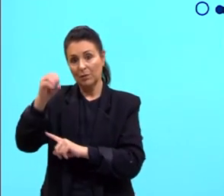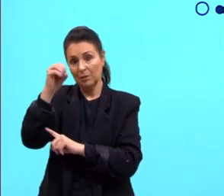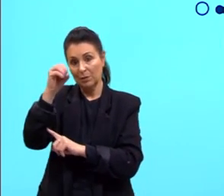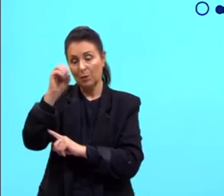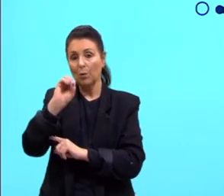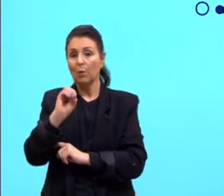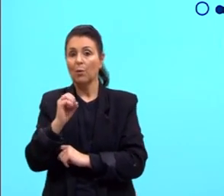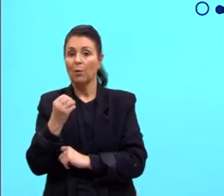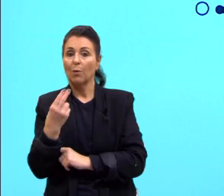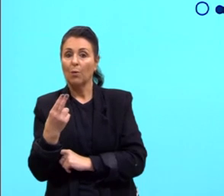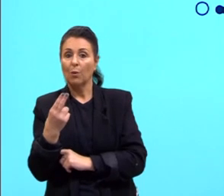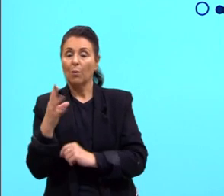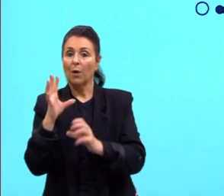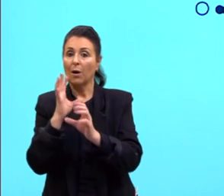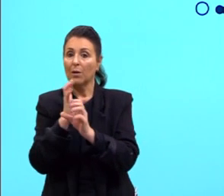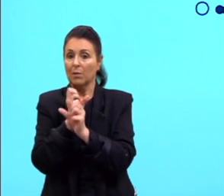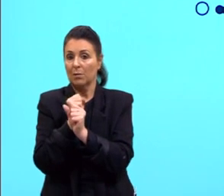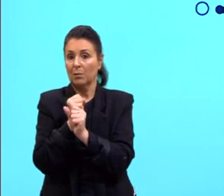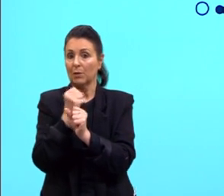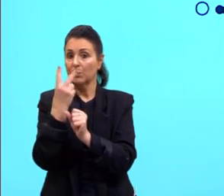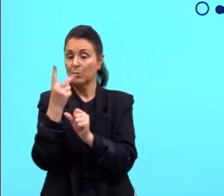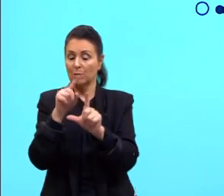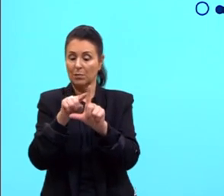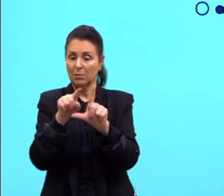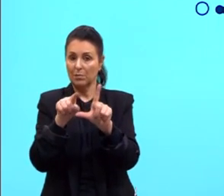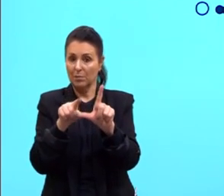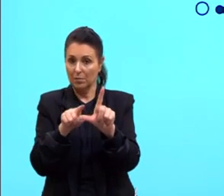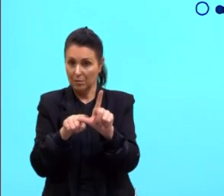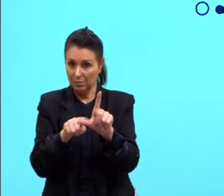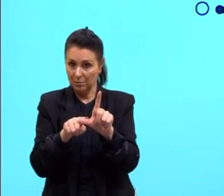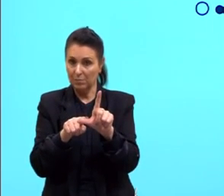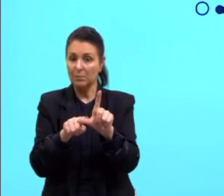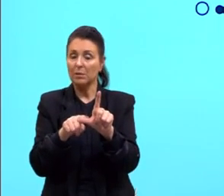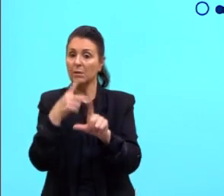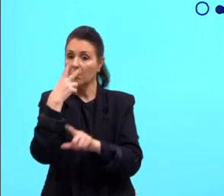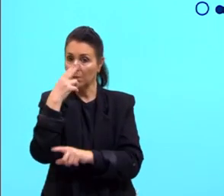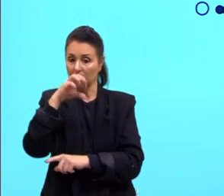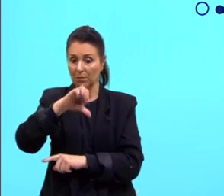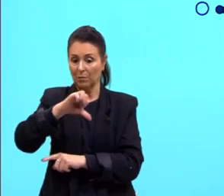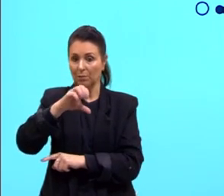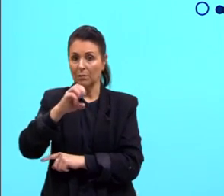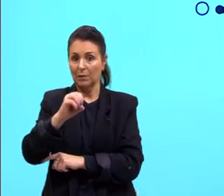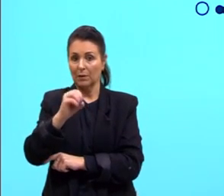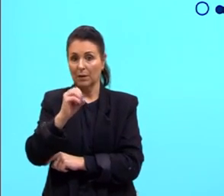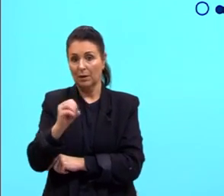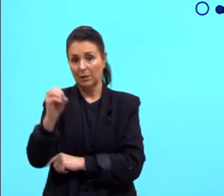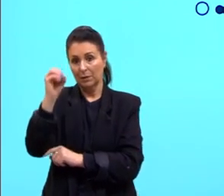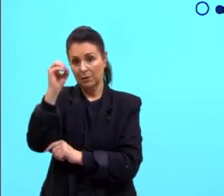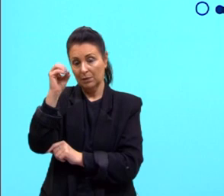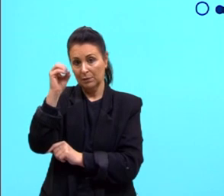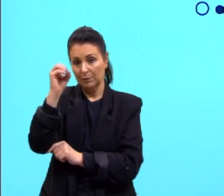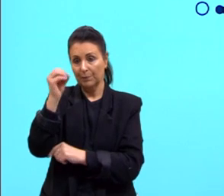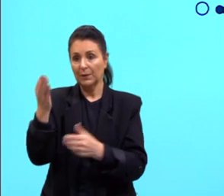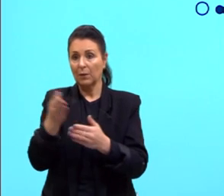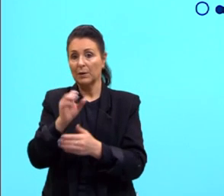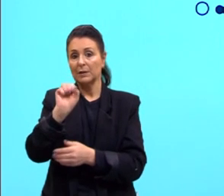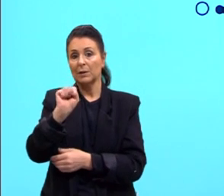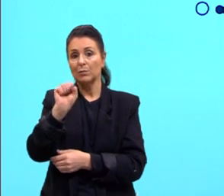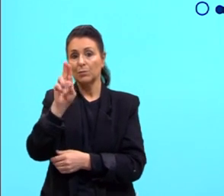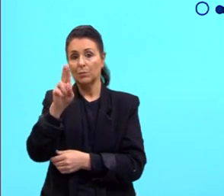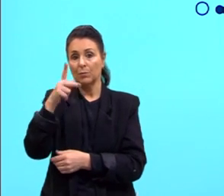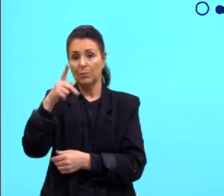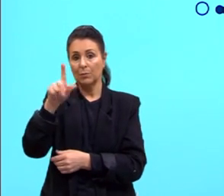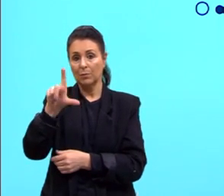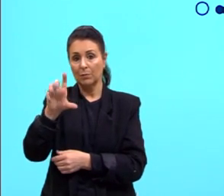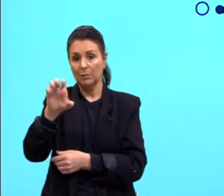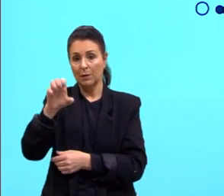ou a soma Entre esses dois ângulos resulta em 90 graus e os ângulos suplementares